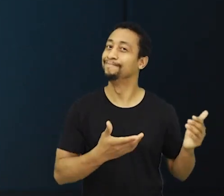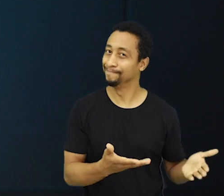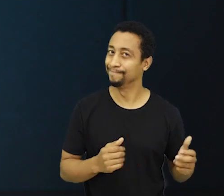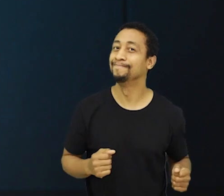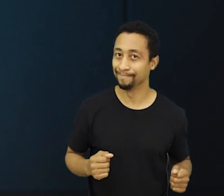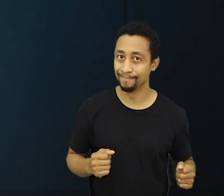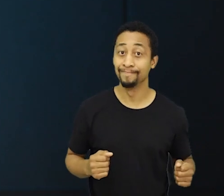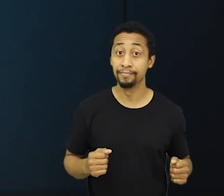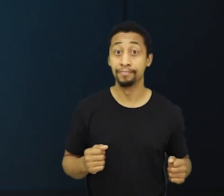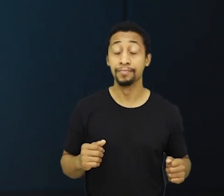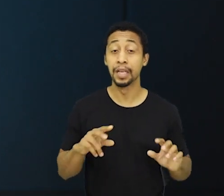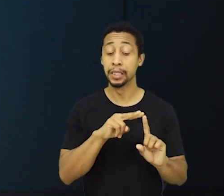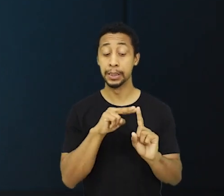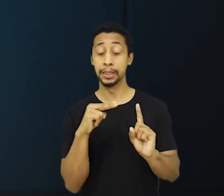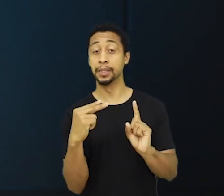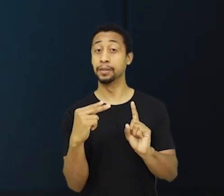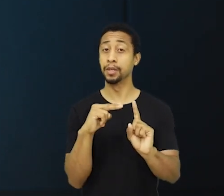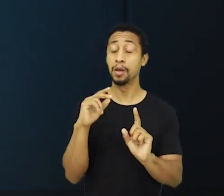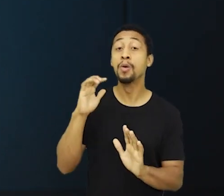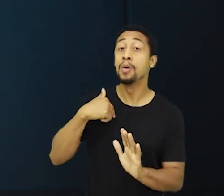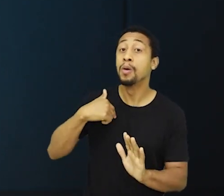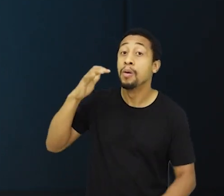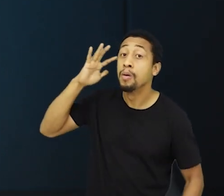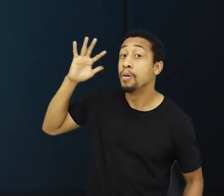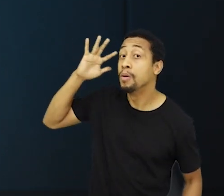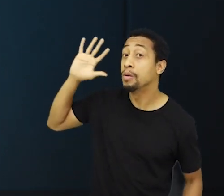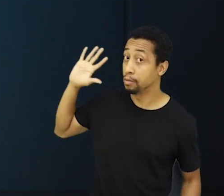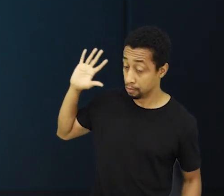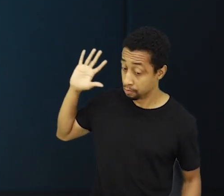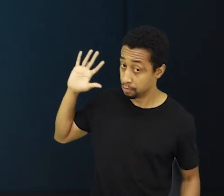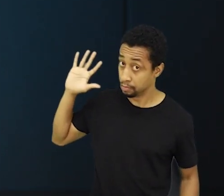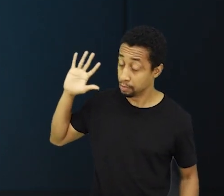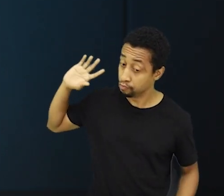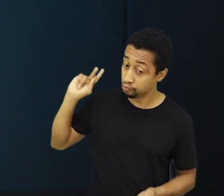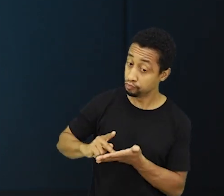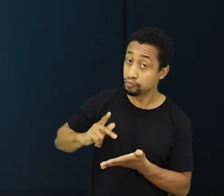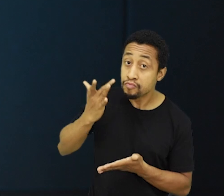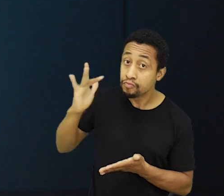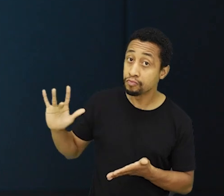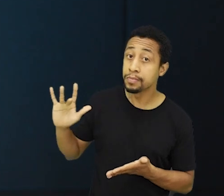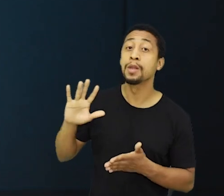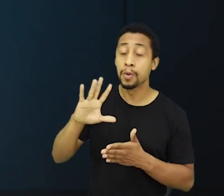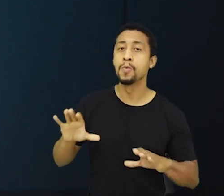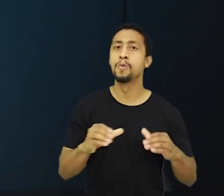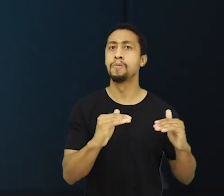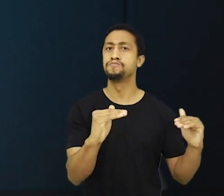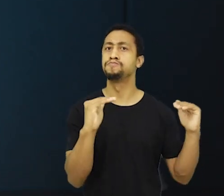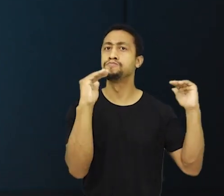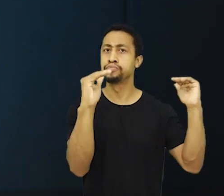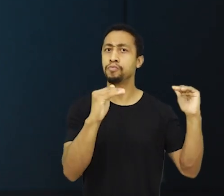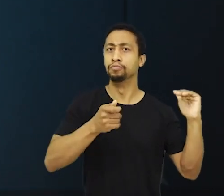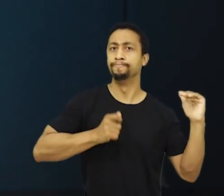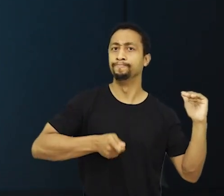De modo que, dentro dessa perspectiva de mera conjectura, eu diria que, em relação às instâncias superiores, de uma maneira geral,